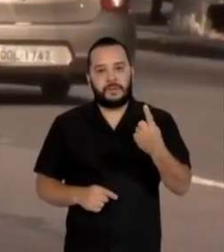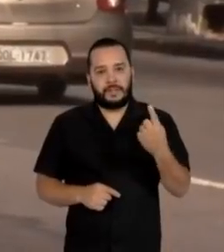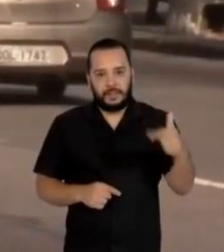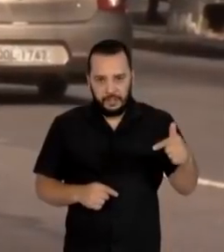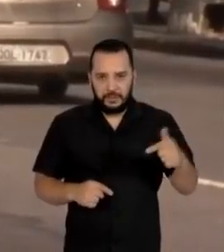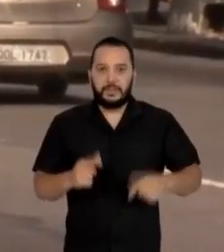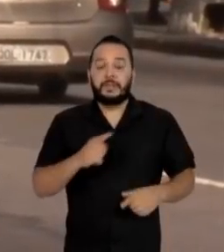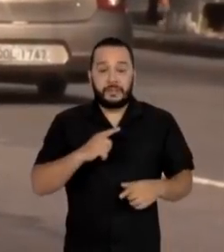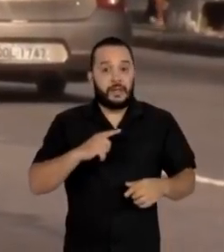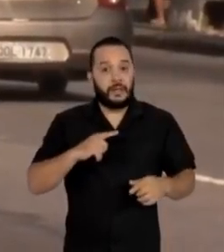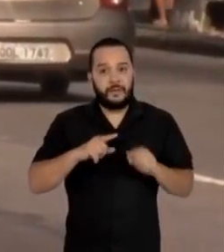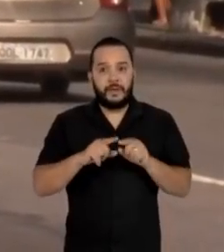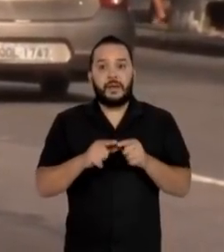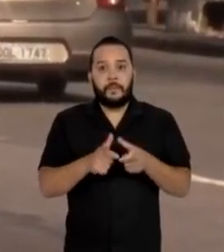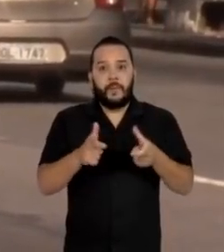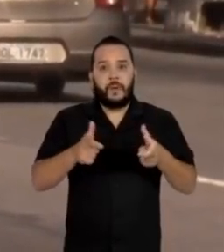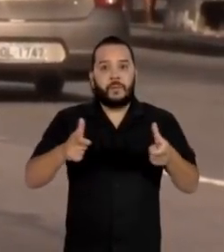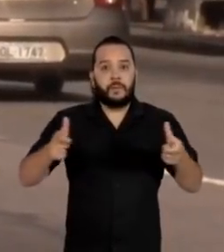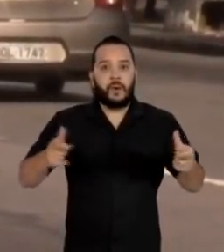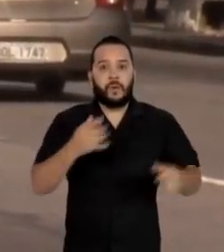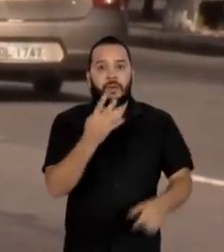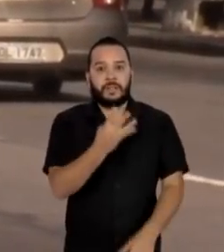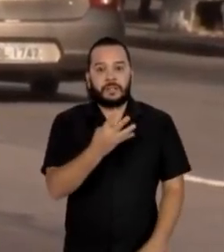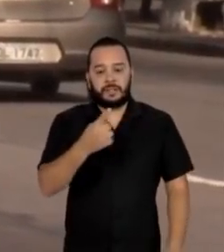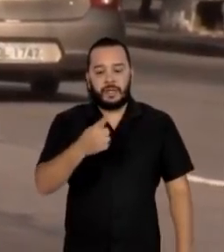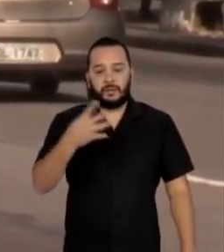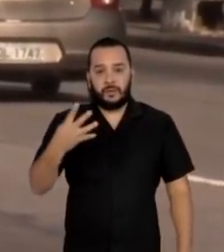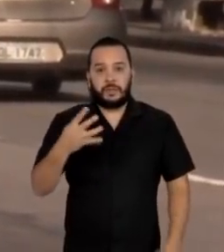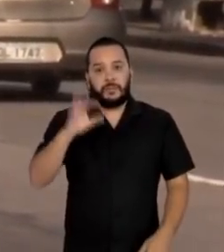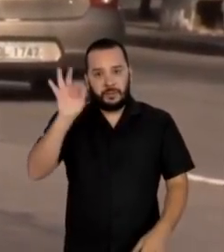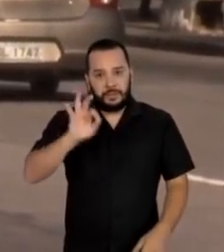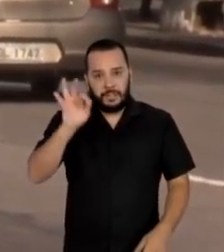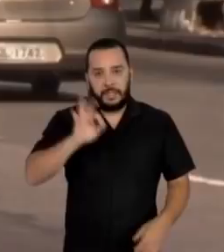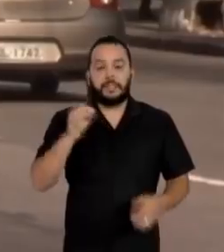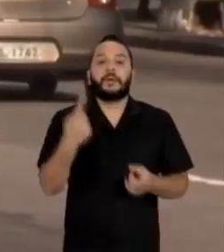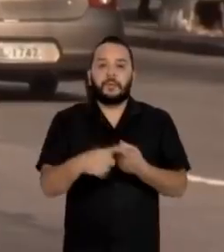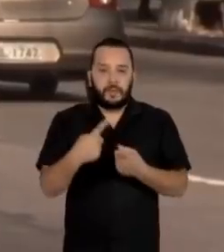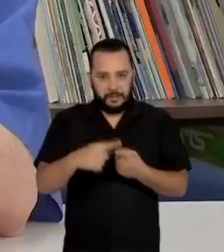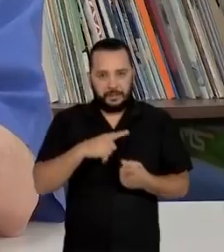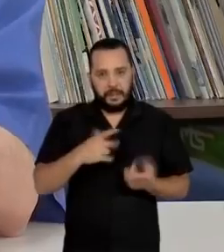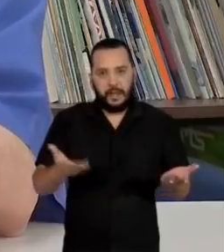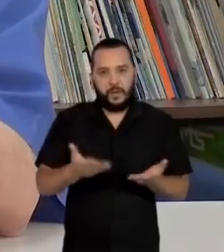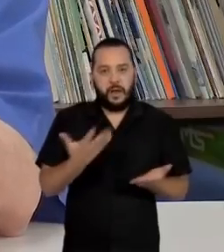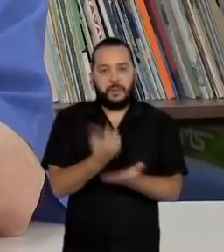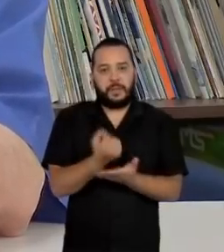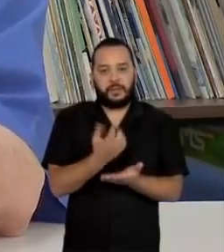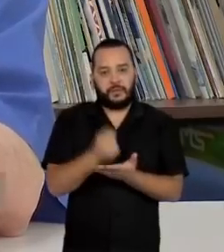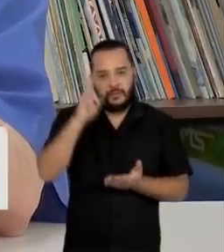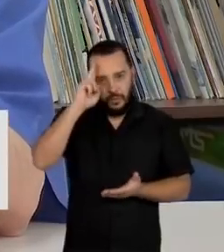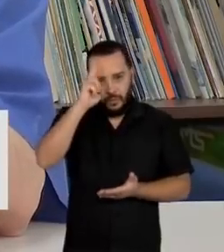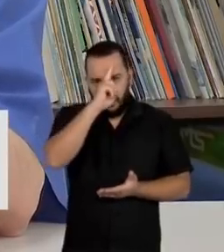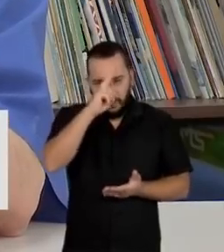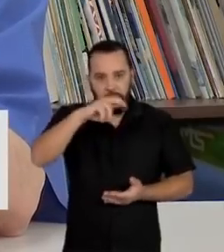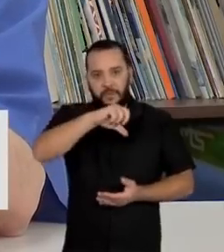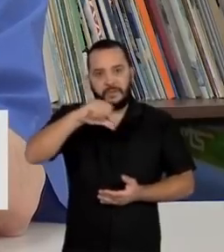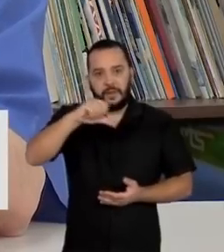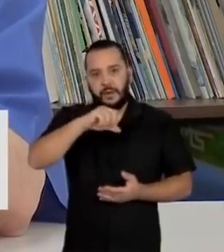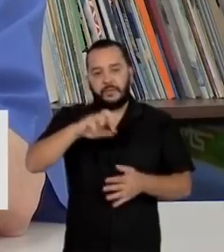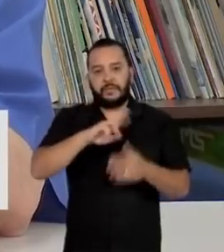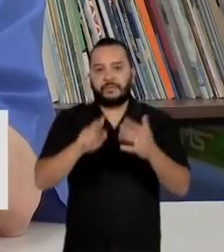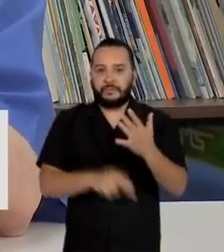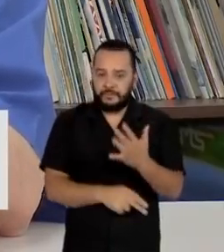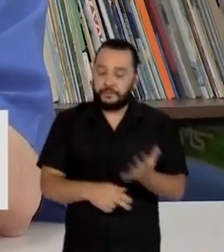de 414% se deve à entrada dos serviços por aplicativo. De um lado, você tem um sistema